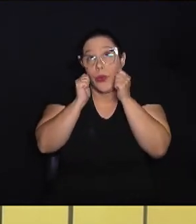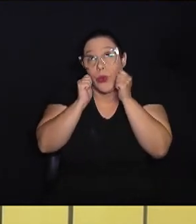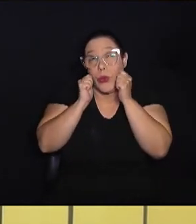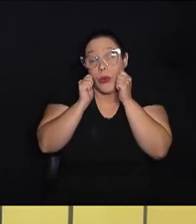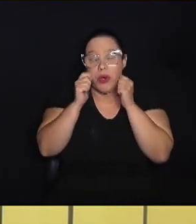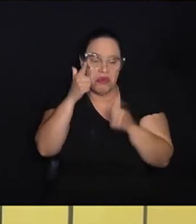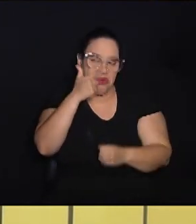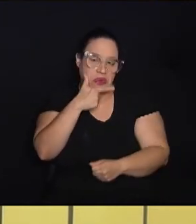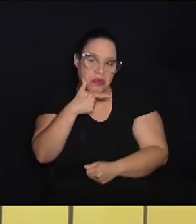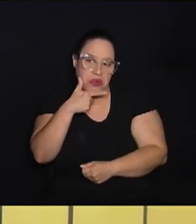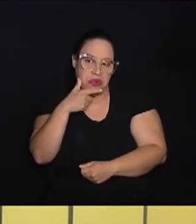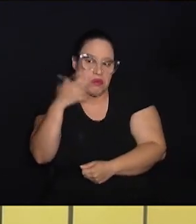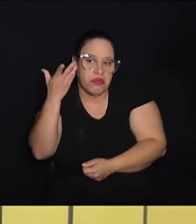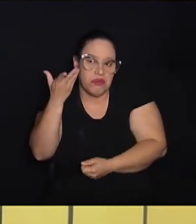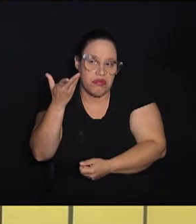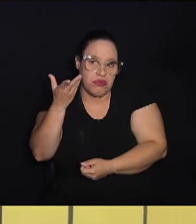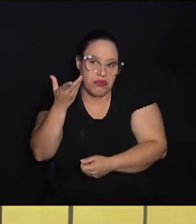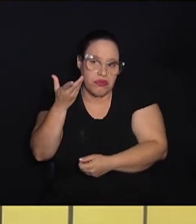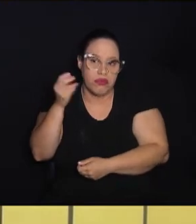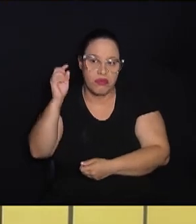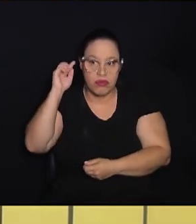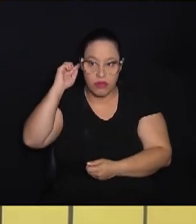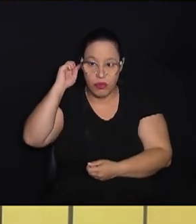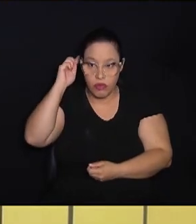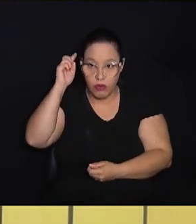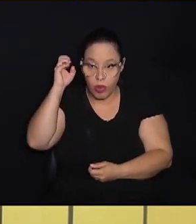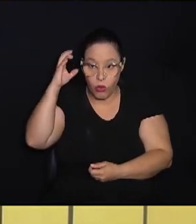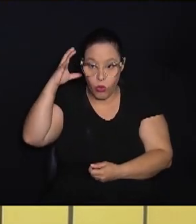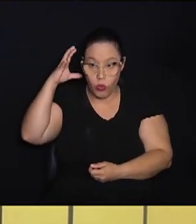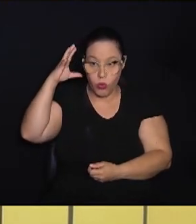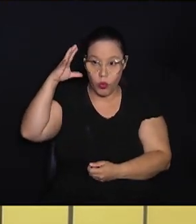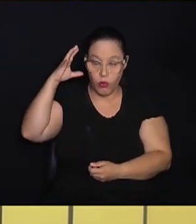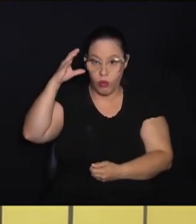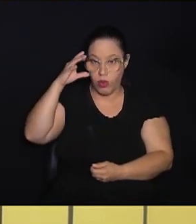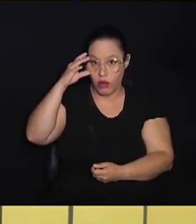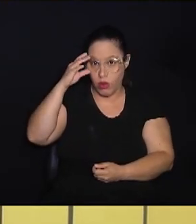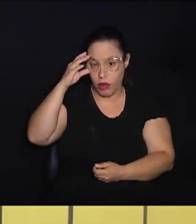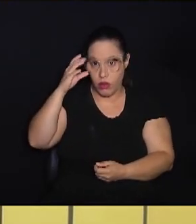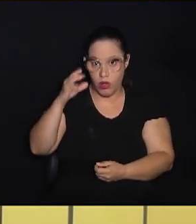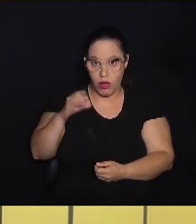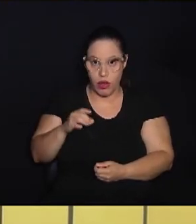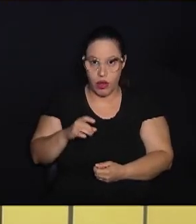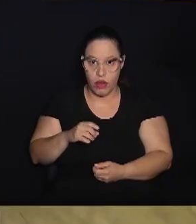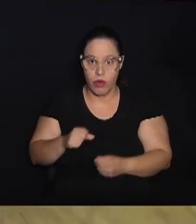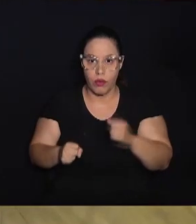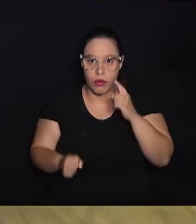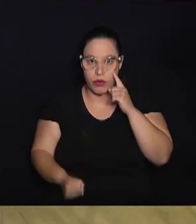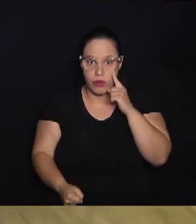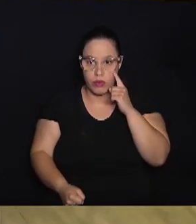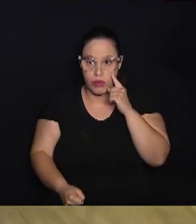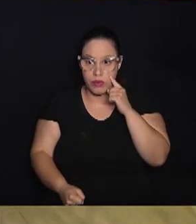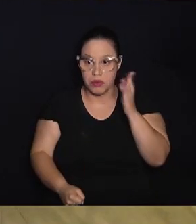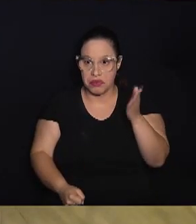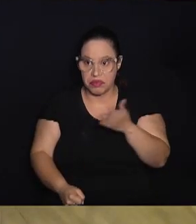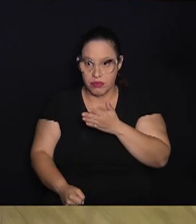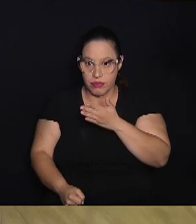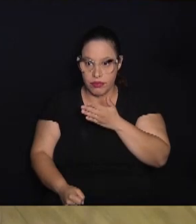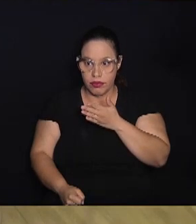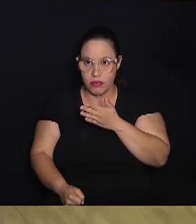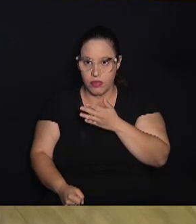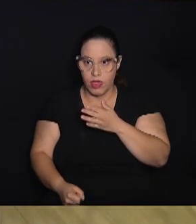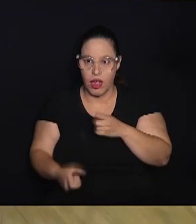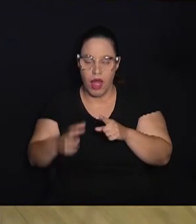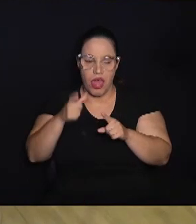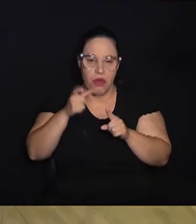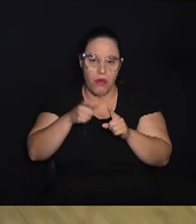orelhudo ele vivia lá num num tipo numa favela por aí fora A gente separou umas imagens da isso se quiser dar uma mostrada não é um personagem